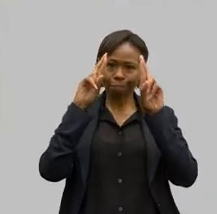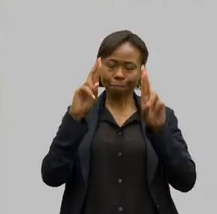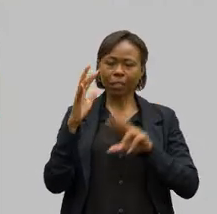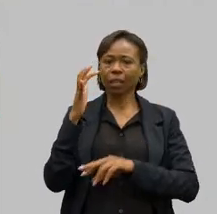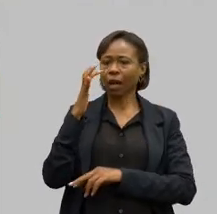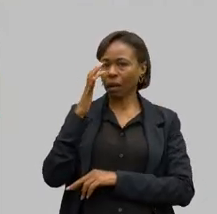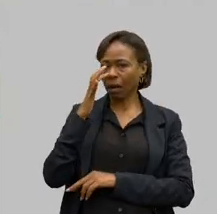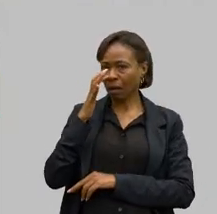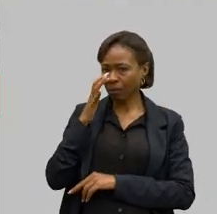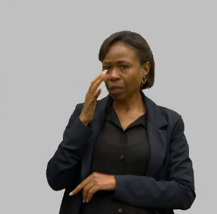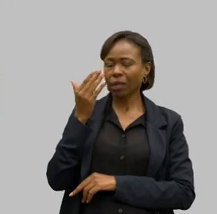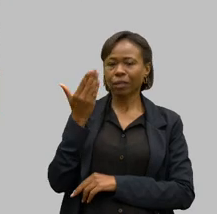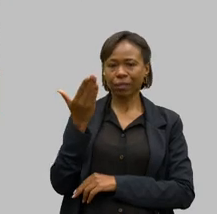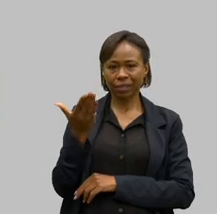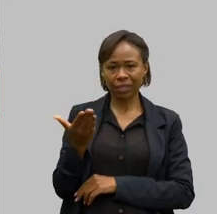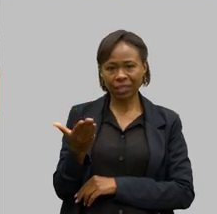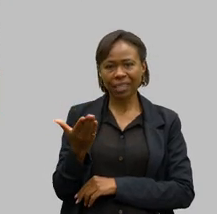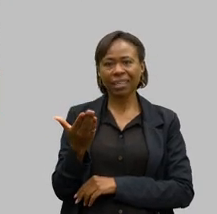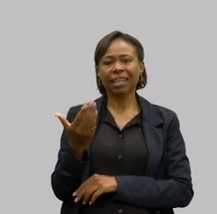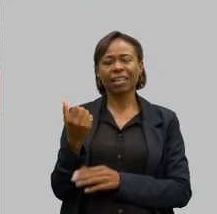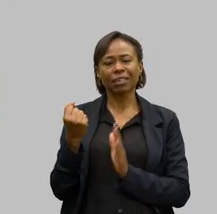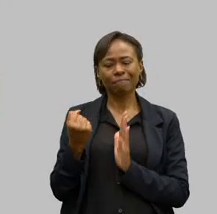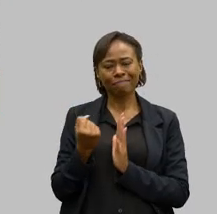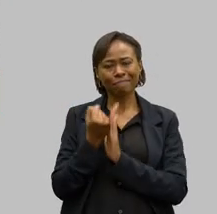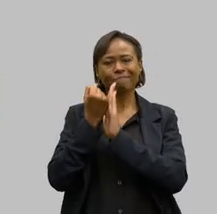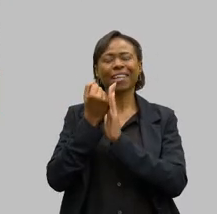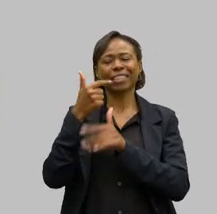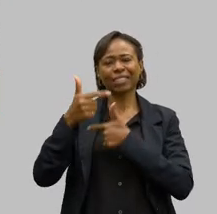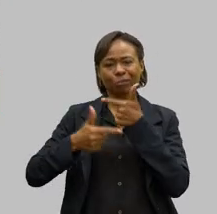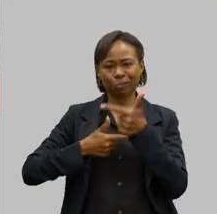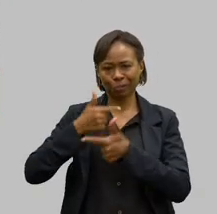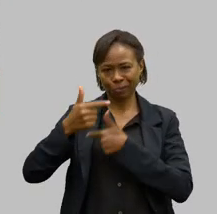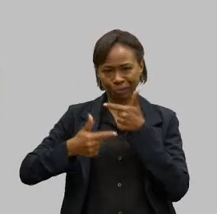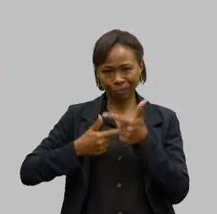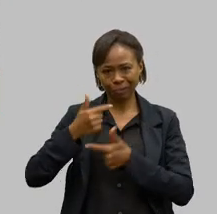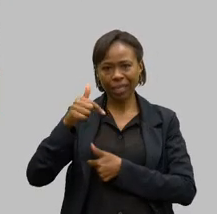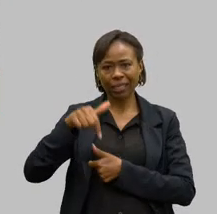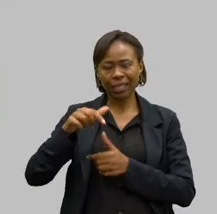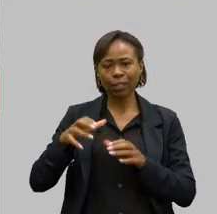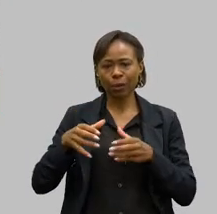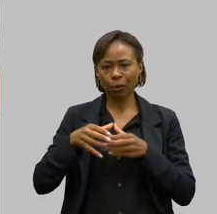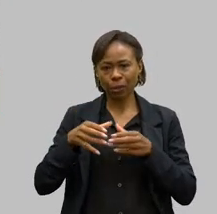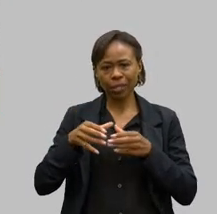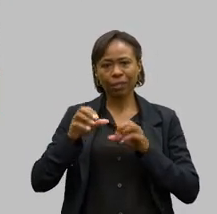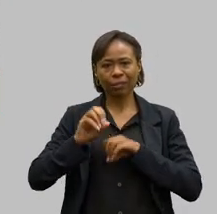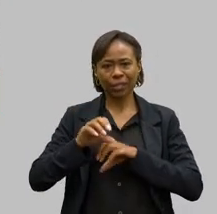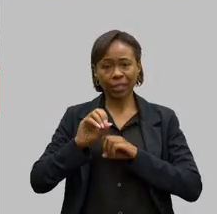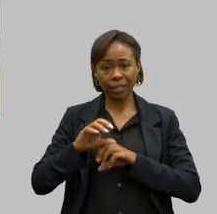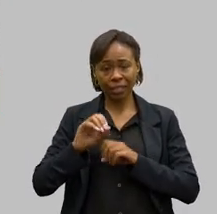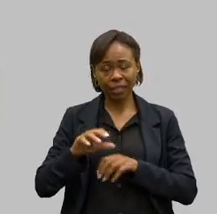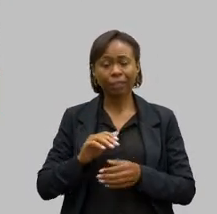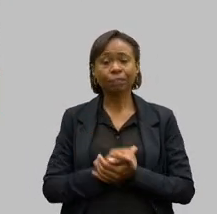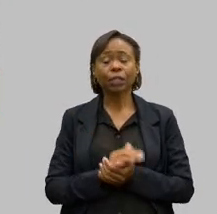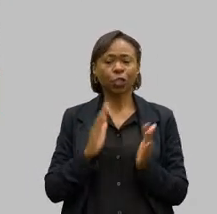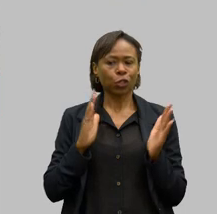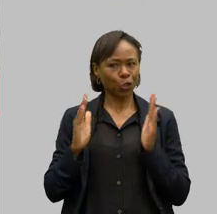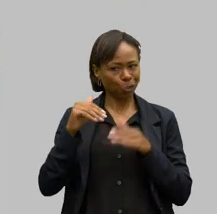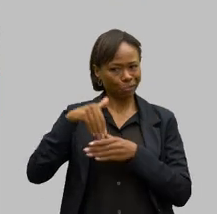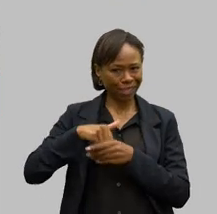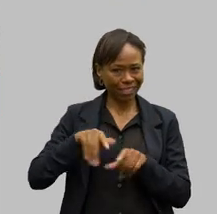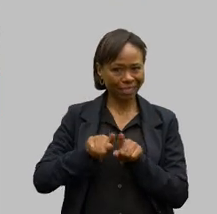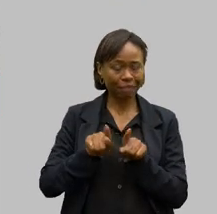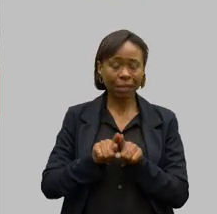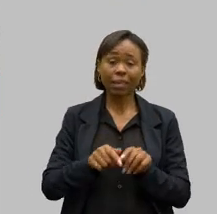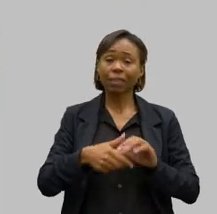por você, pelo legado, por todo o trabalho que realiza à frente desta comissão e também no mandato, cumprimentar aqui os colegas